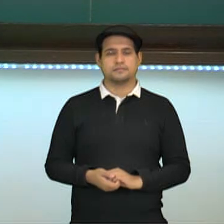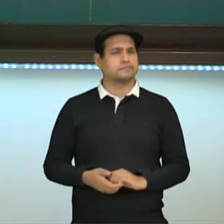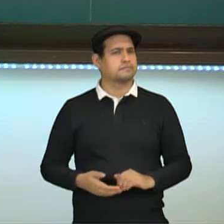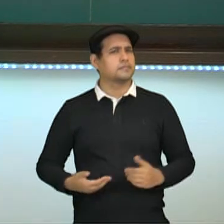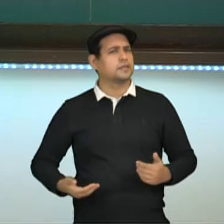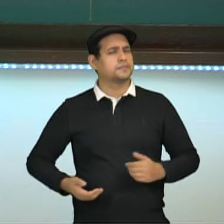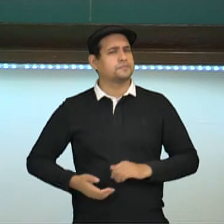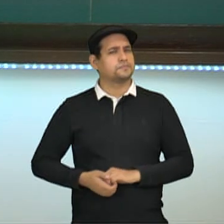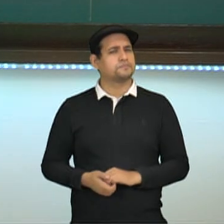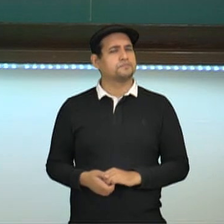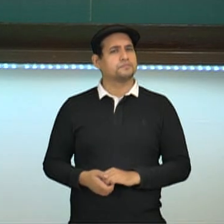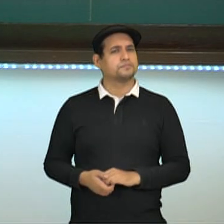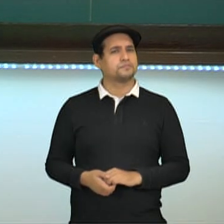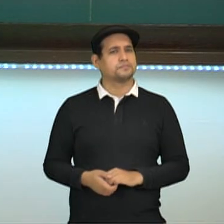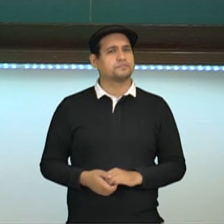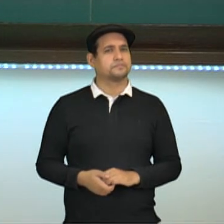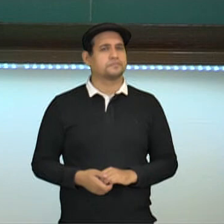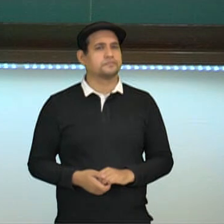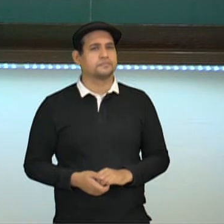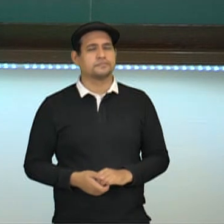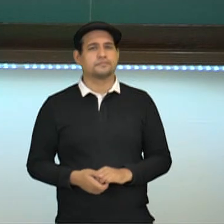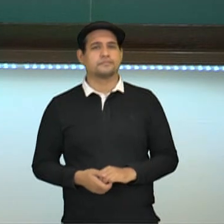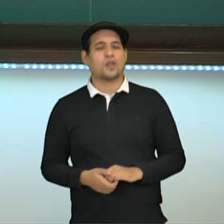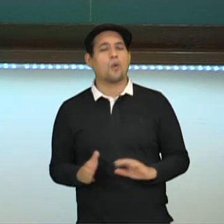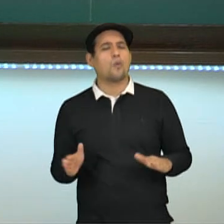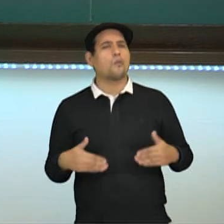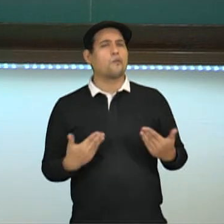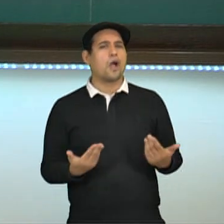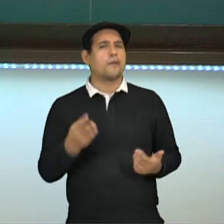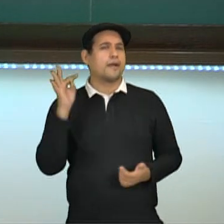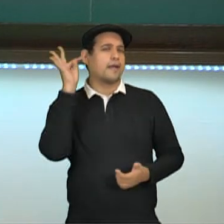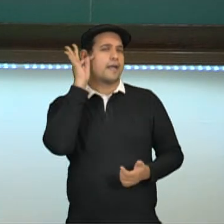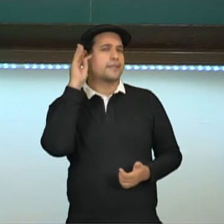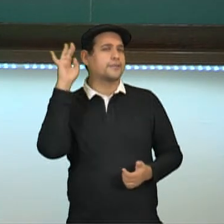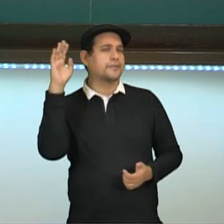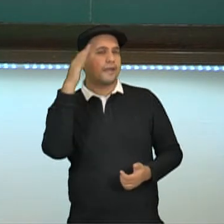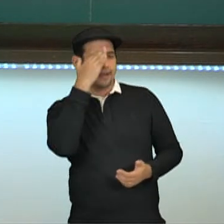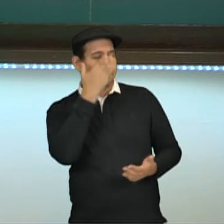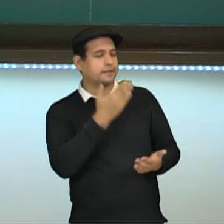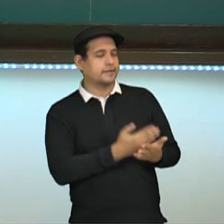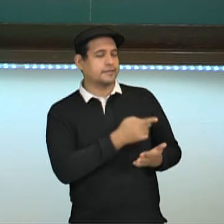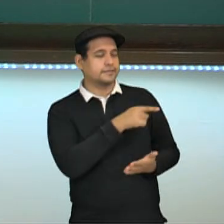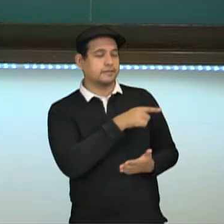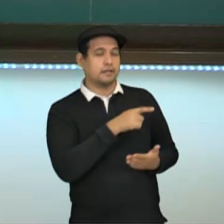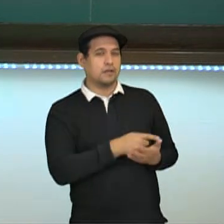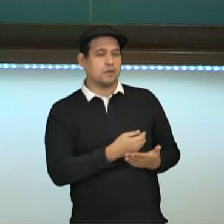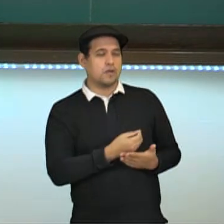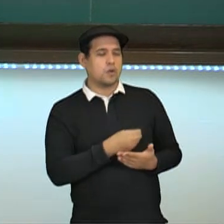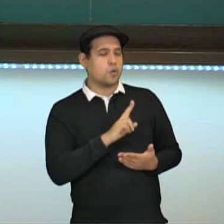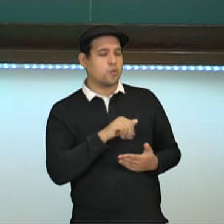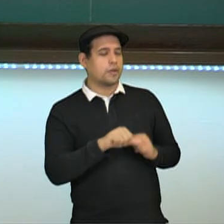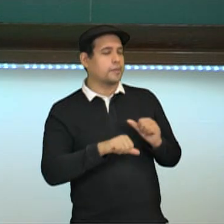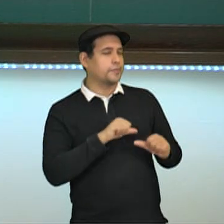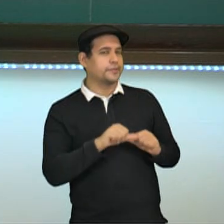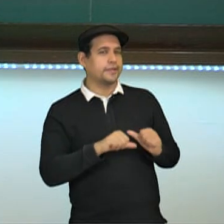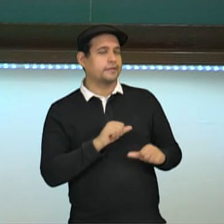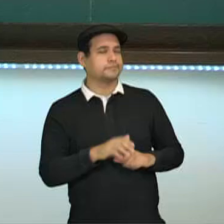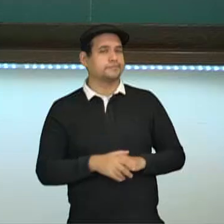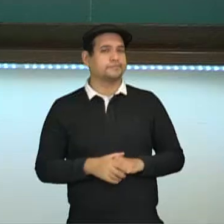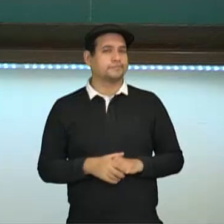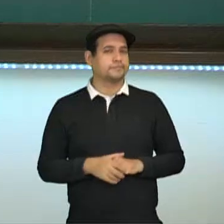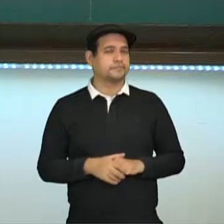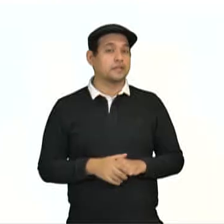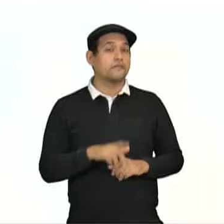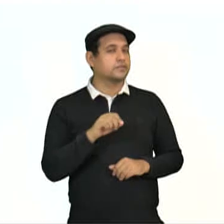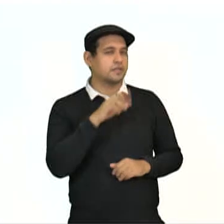E aí, segundo o, qual é a teoria que acredita que os seres eram imutáveis ao longo do tempo?